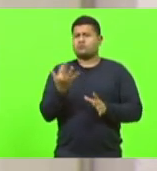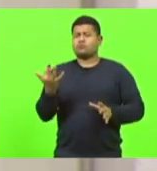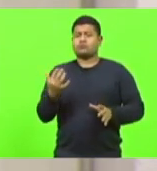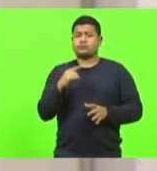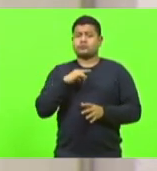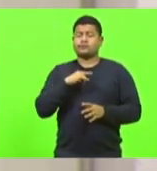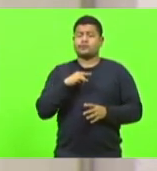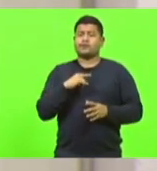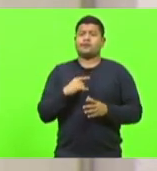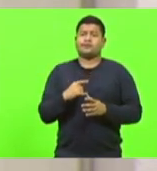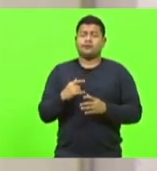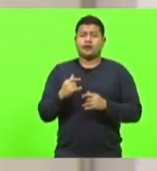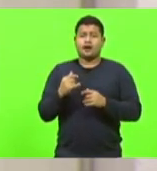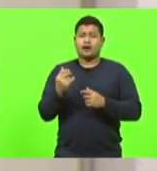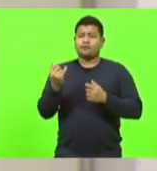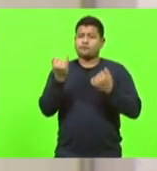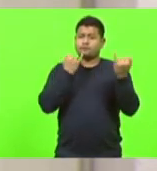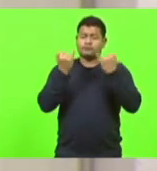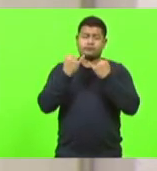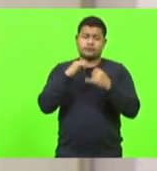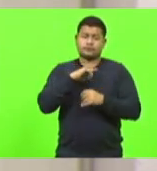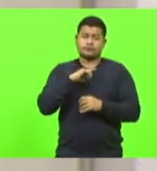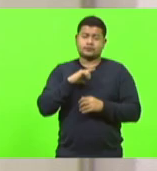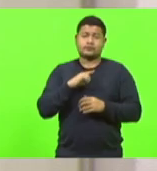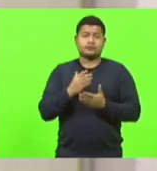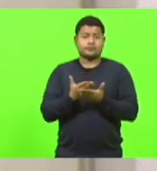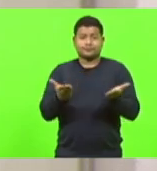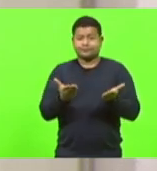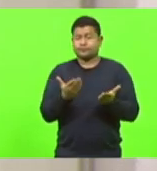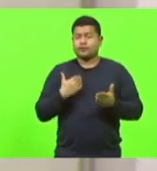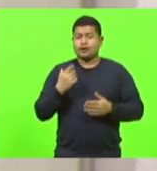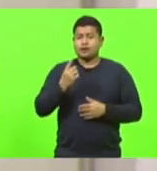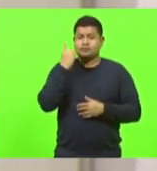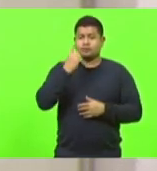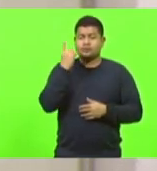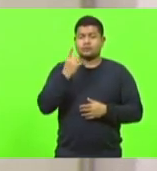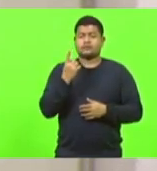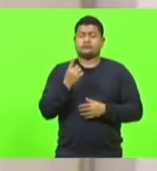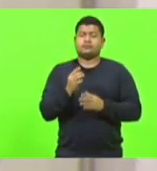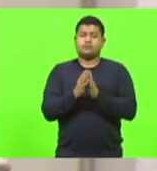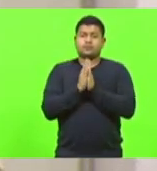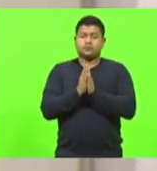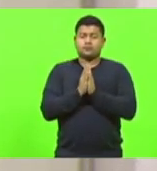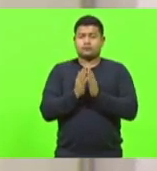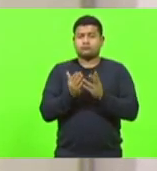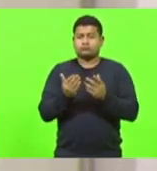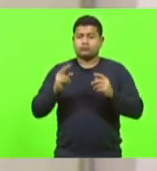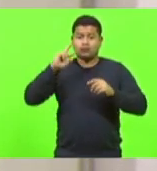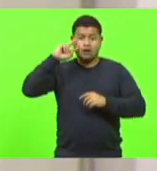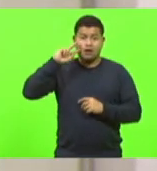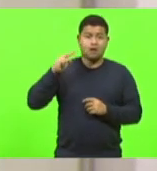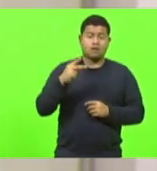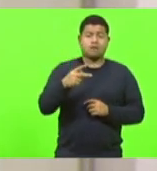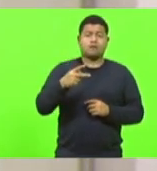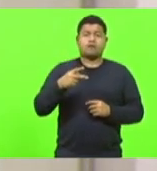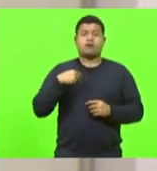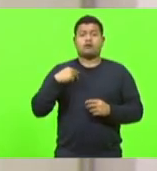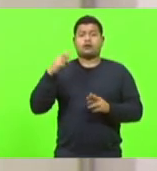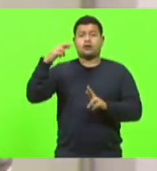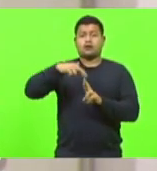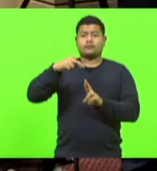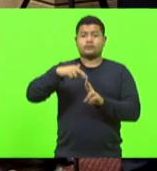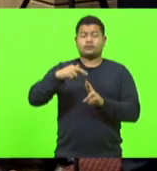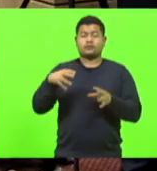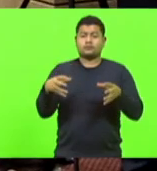fica o pedido aos colegas do Parlamento para que façam esse devido reconhecimento na da referida categoria